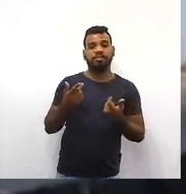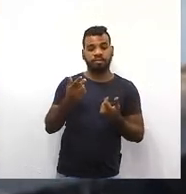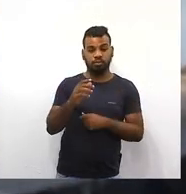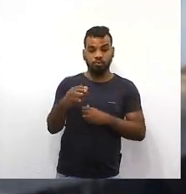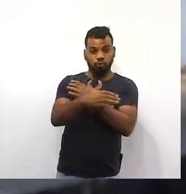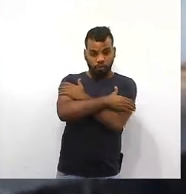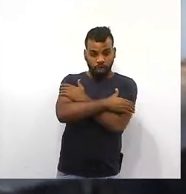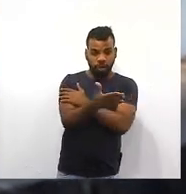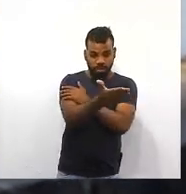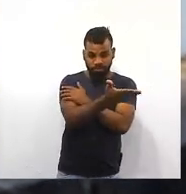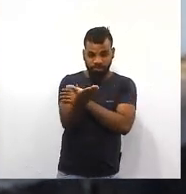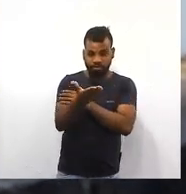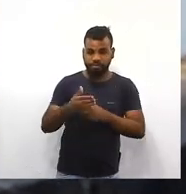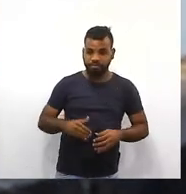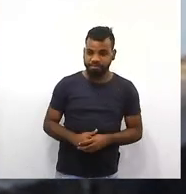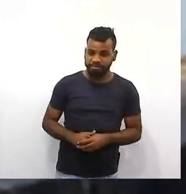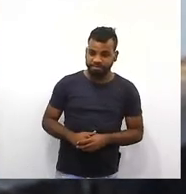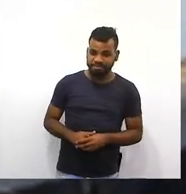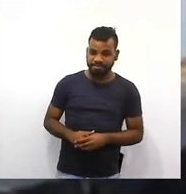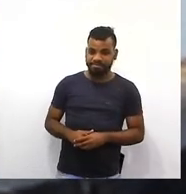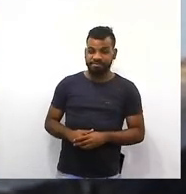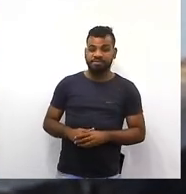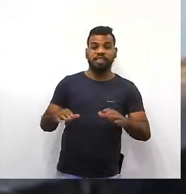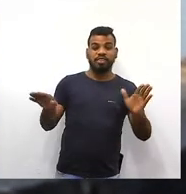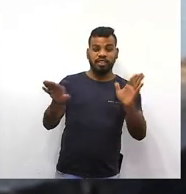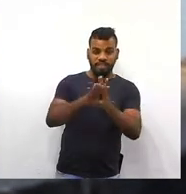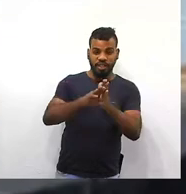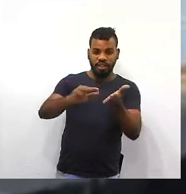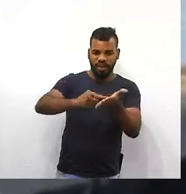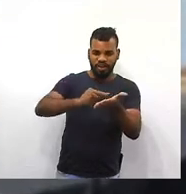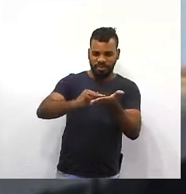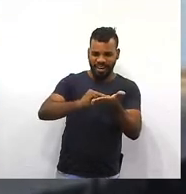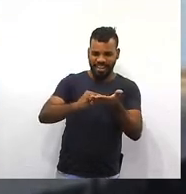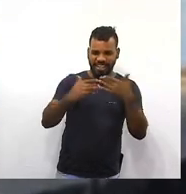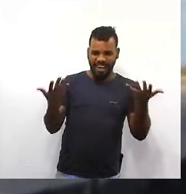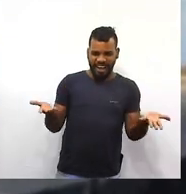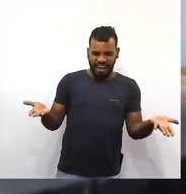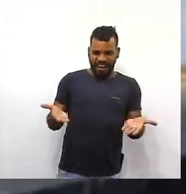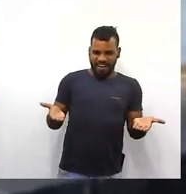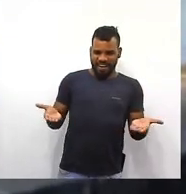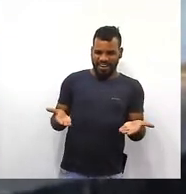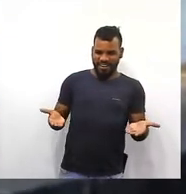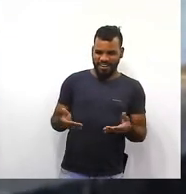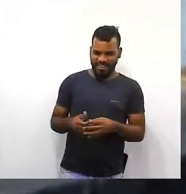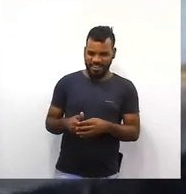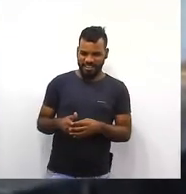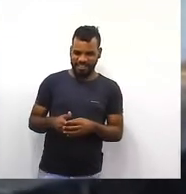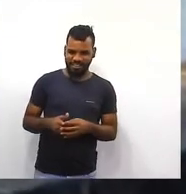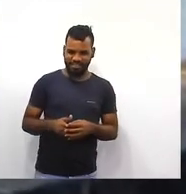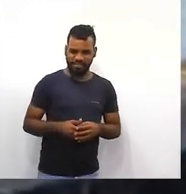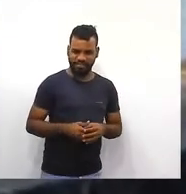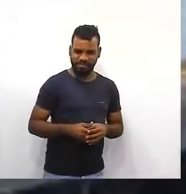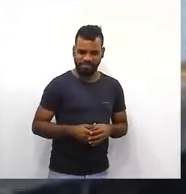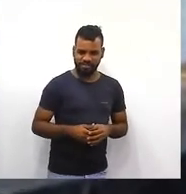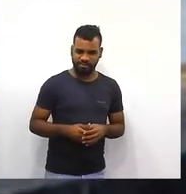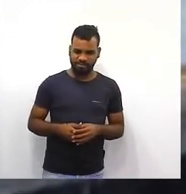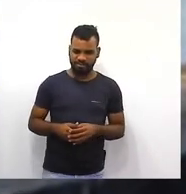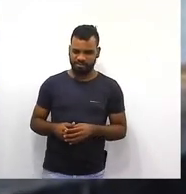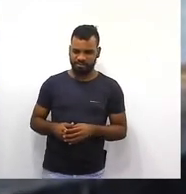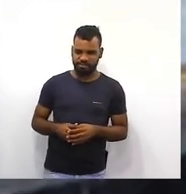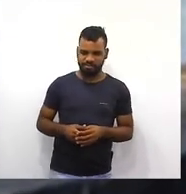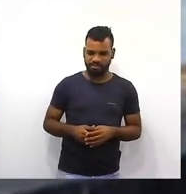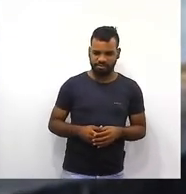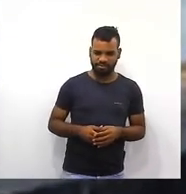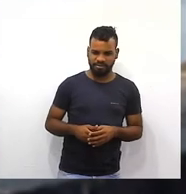viu? Opa, chegaram as mensagens do povo que está aí agora. Vamos ver, olha aqui, ó, o pessoal